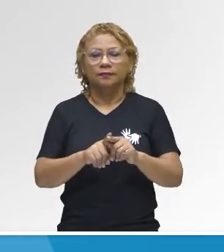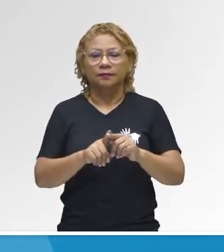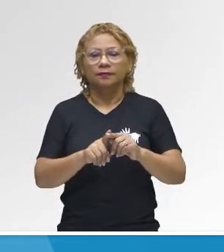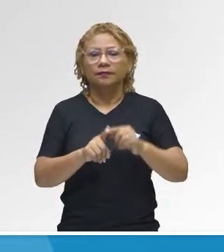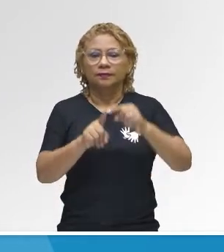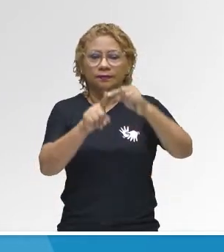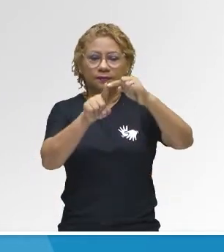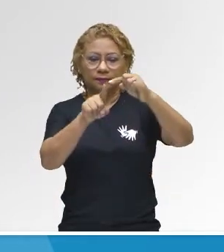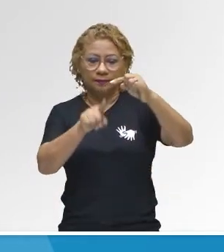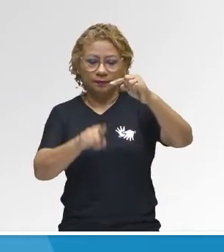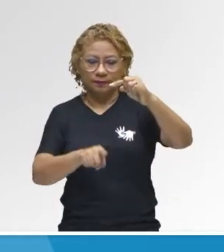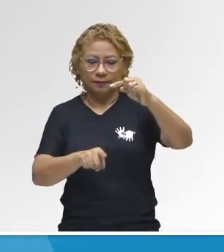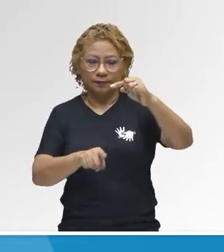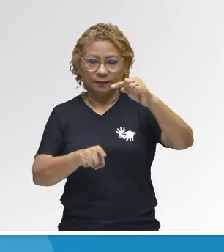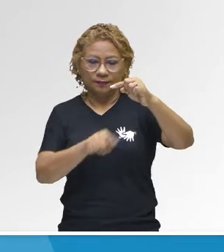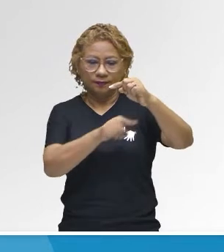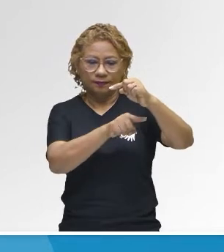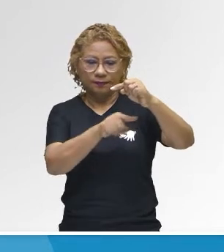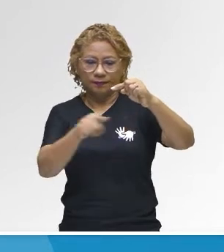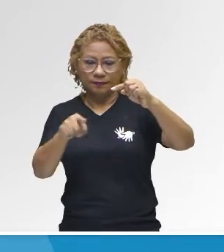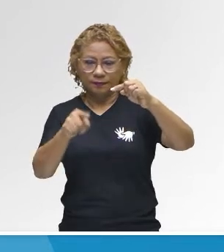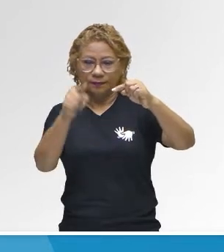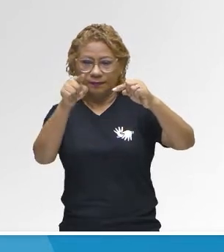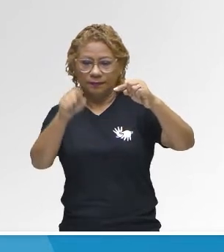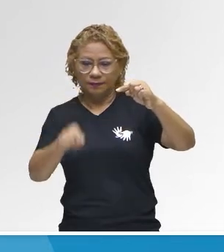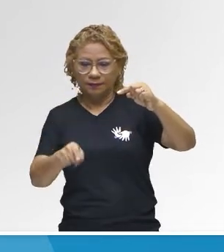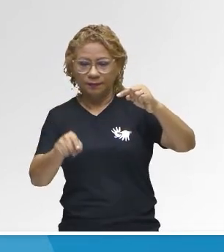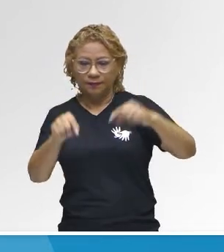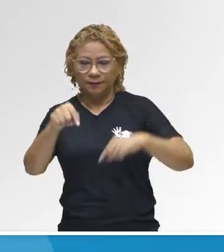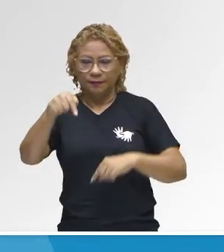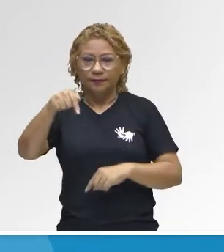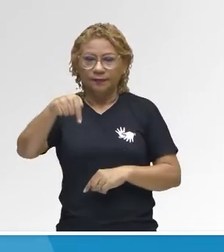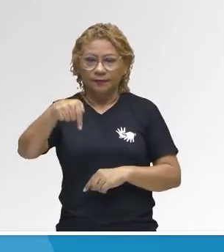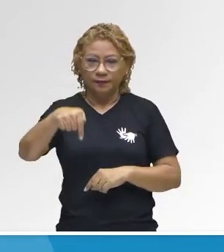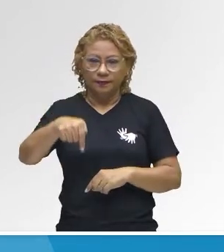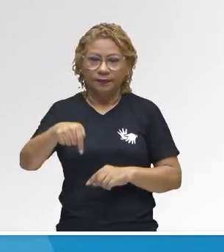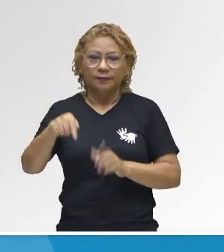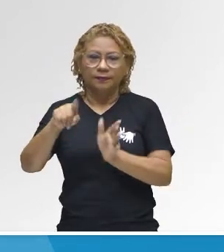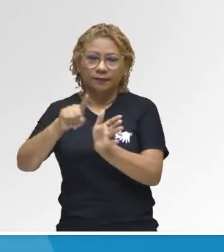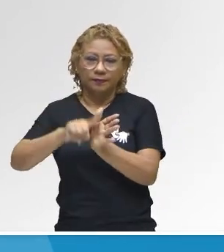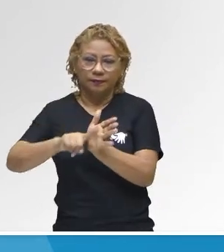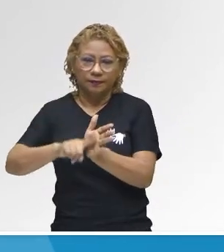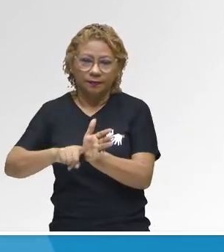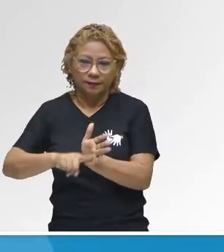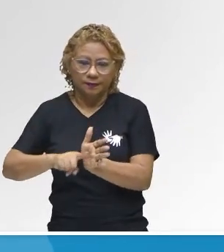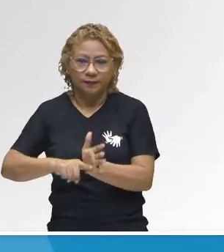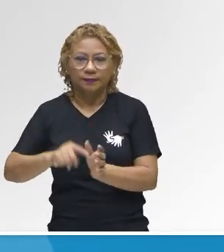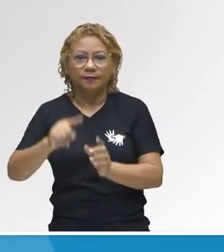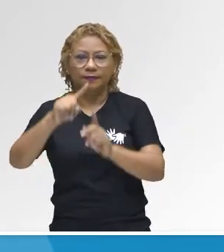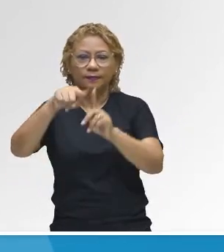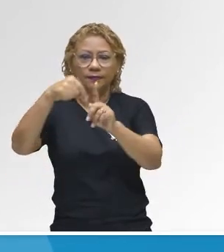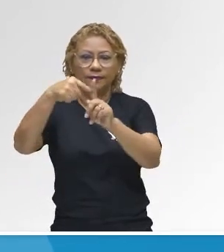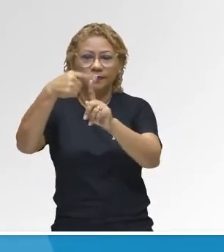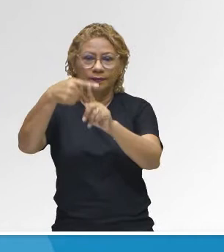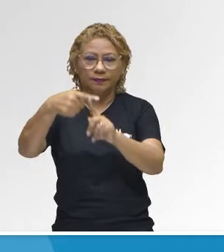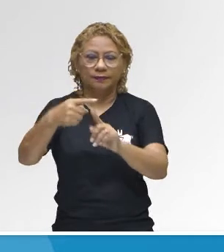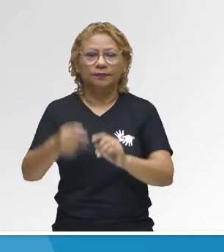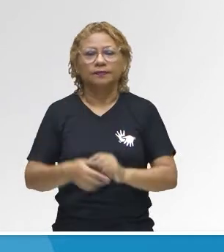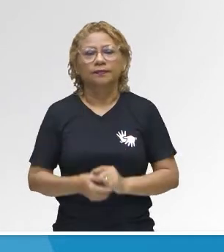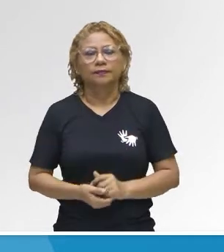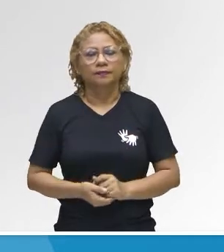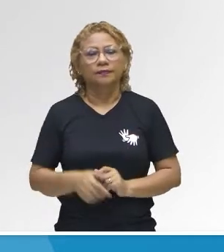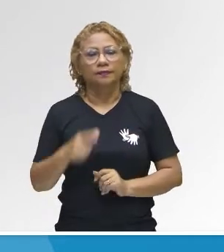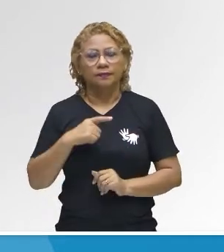menos infinito, dependendo do ângulo a ser medido. Aqui nós temos o ângulo de 90